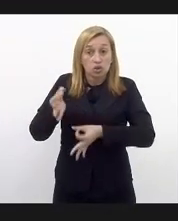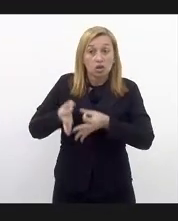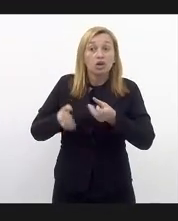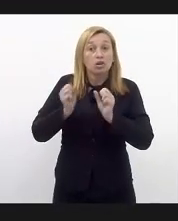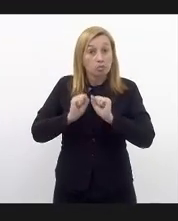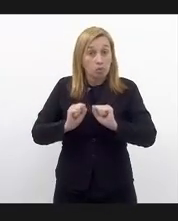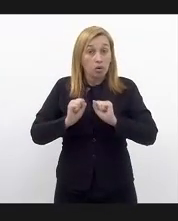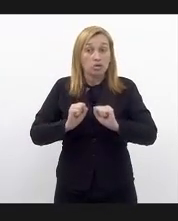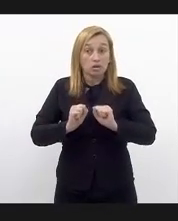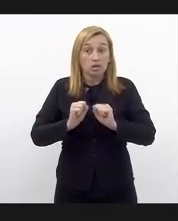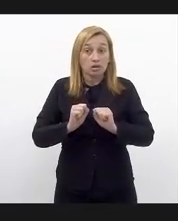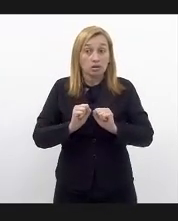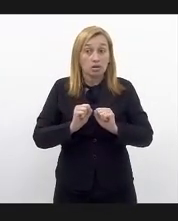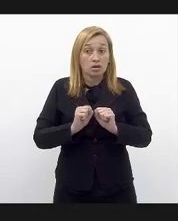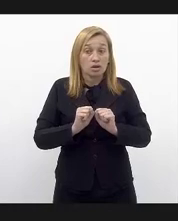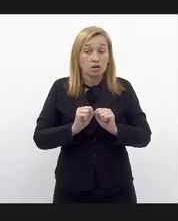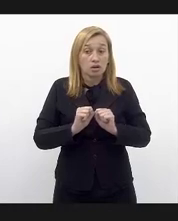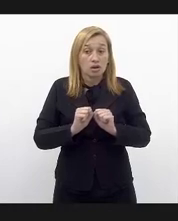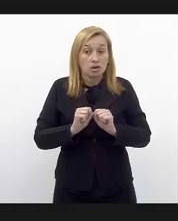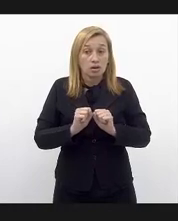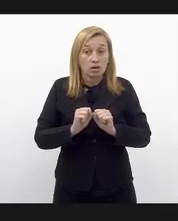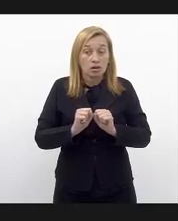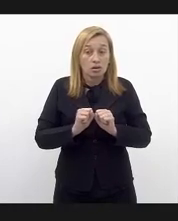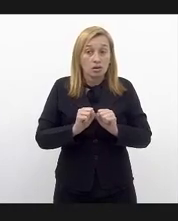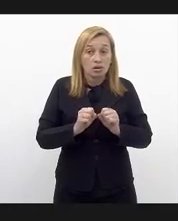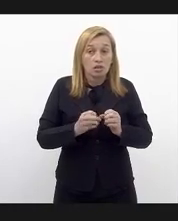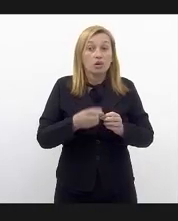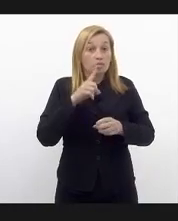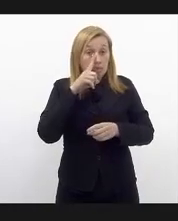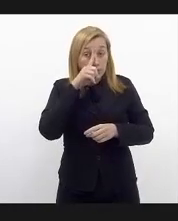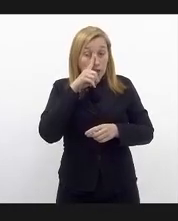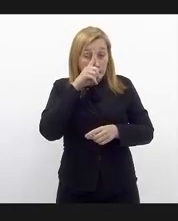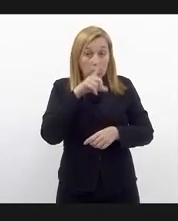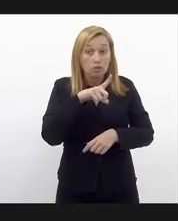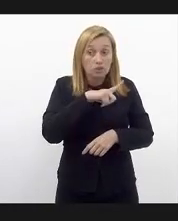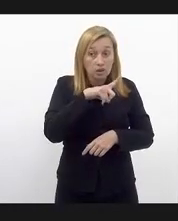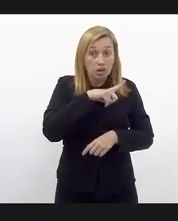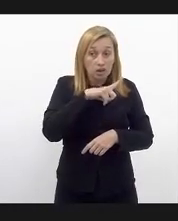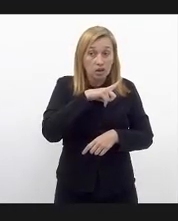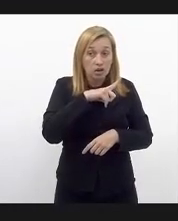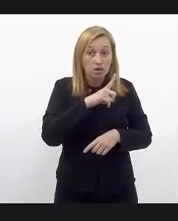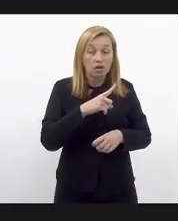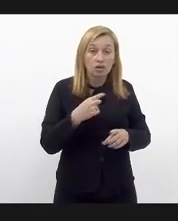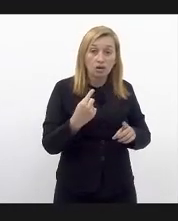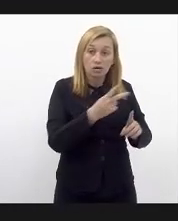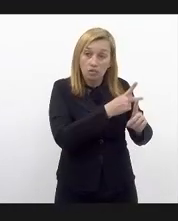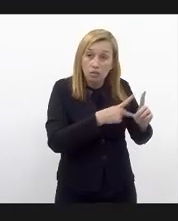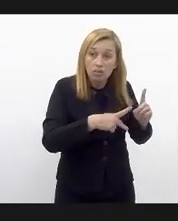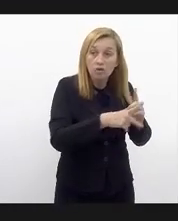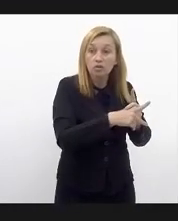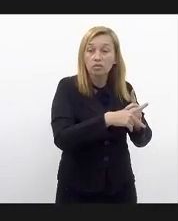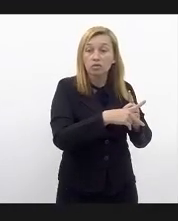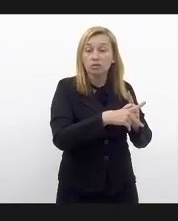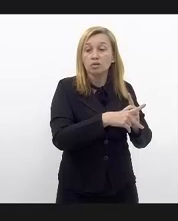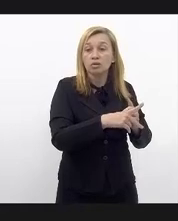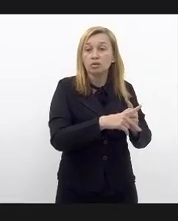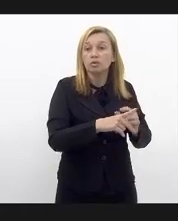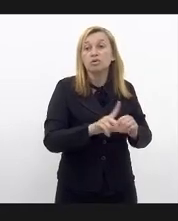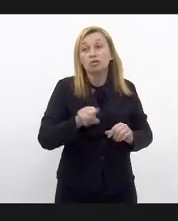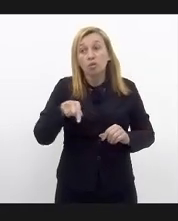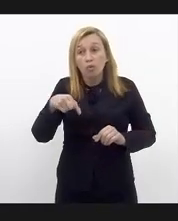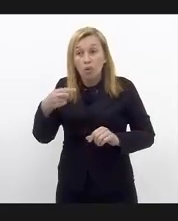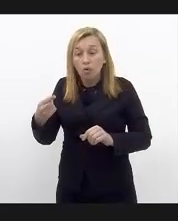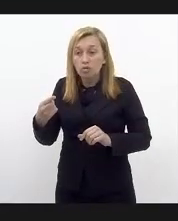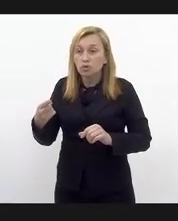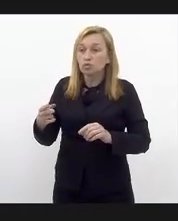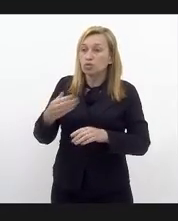muito colocar aí em risco né a novamente em canções Como já dito aí em outros governos